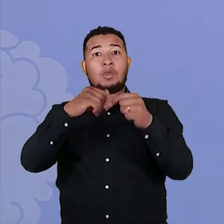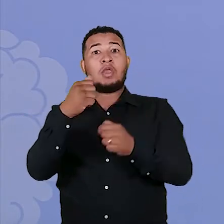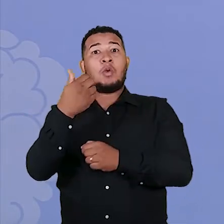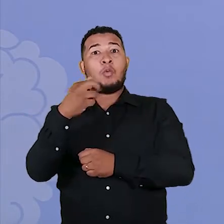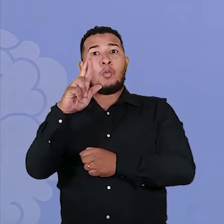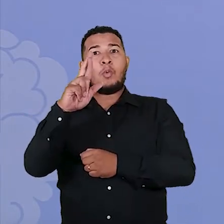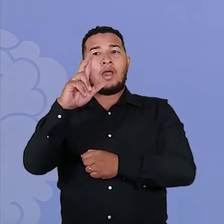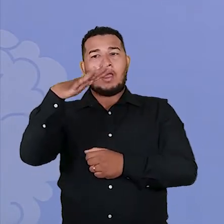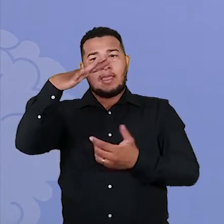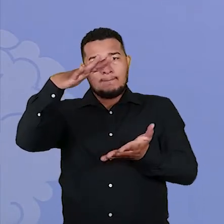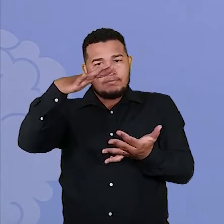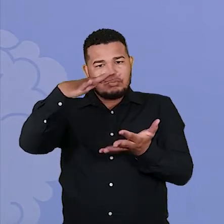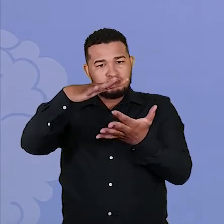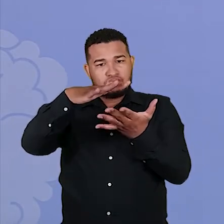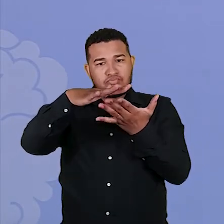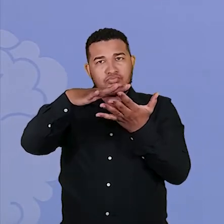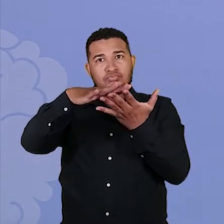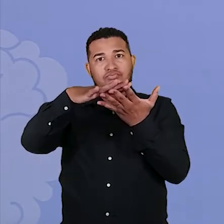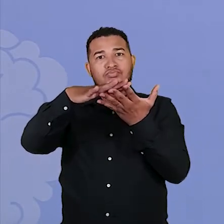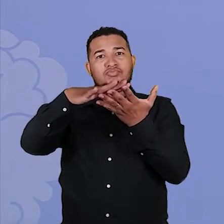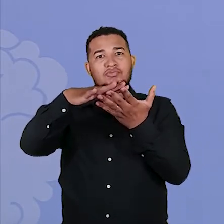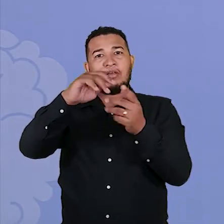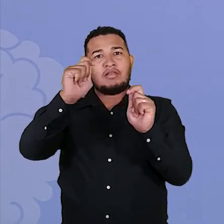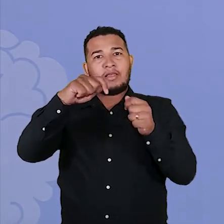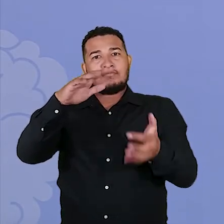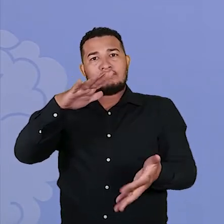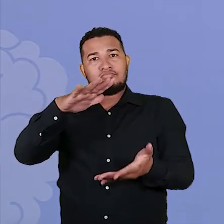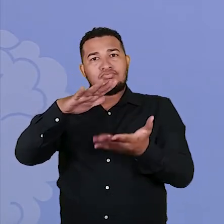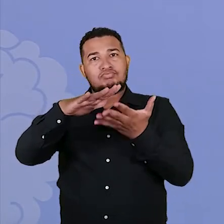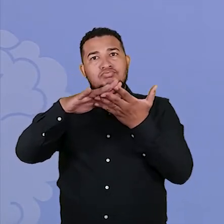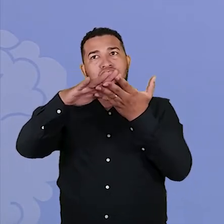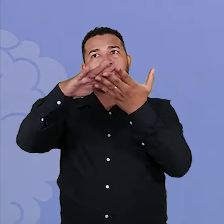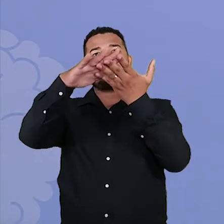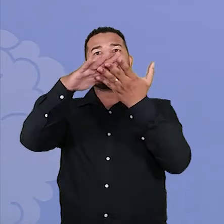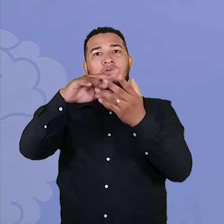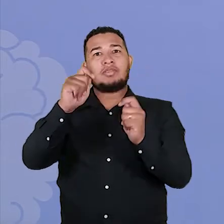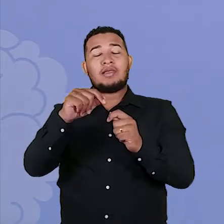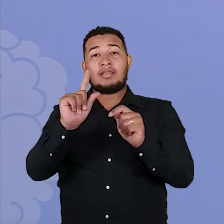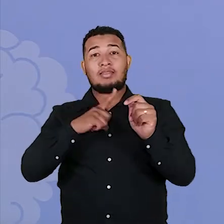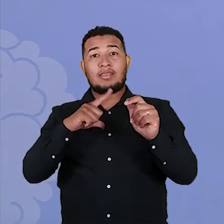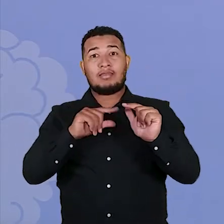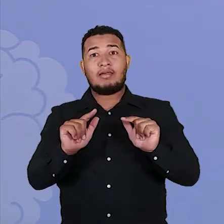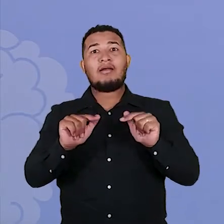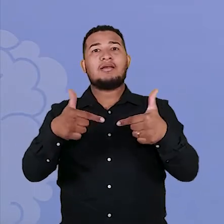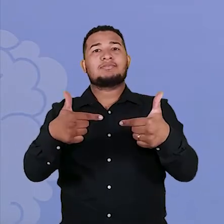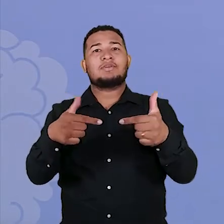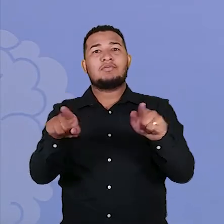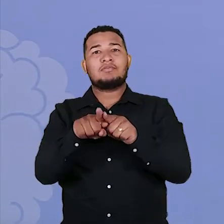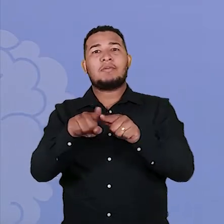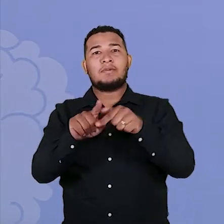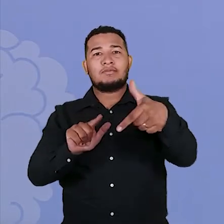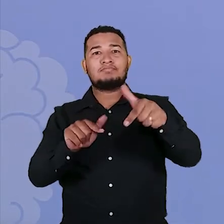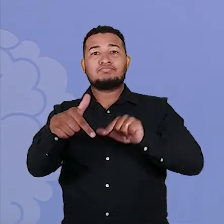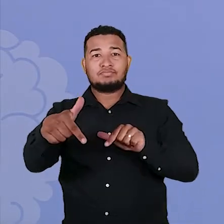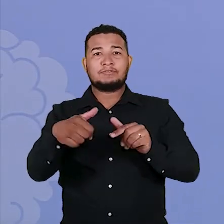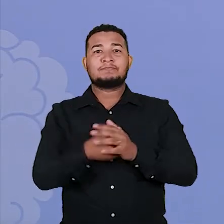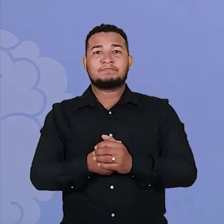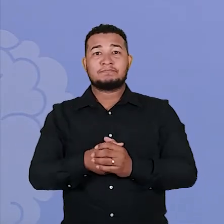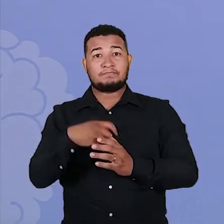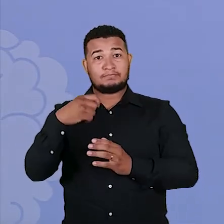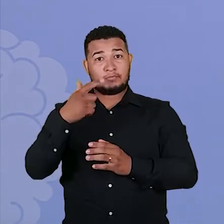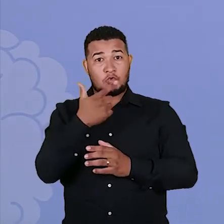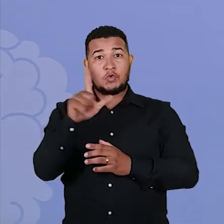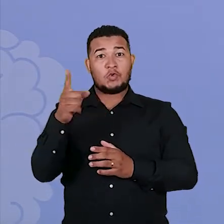ar, ele vá para debaixo da hélice e ele consiga subir, tá? Fazendo uma ação e reação. Vamos